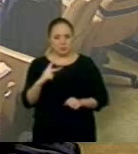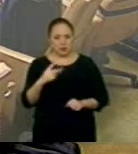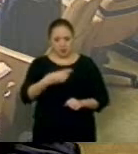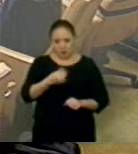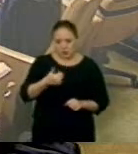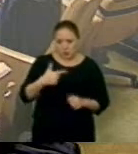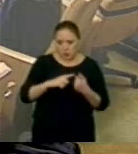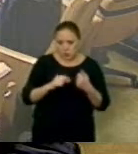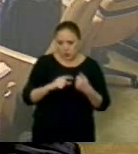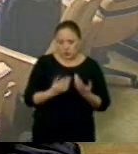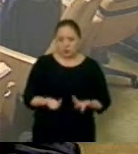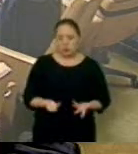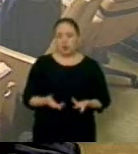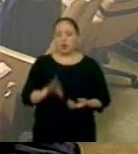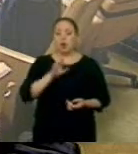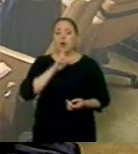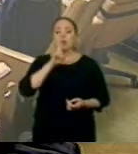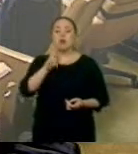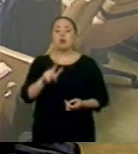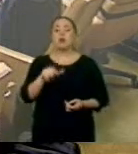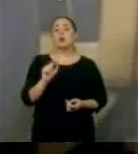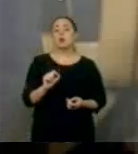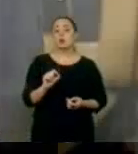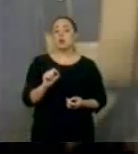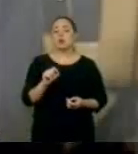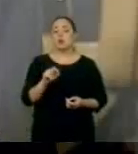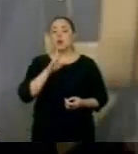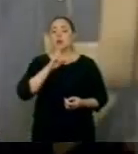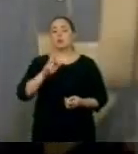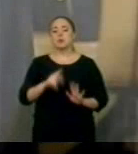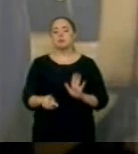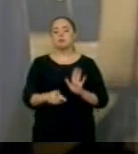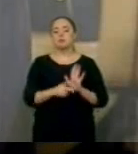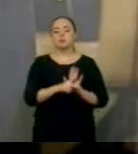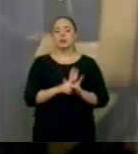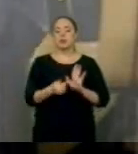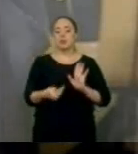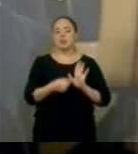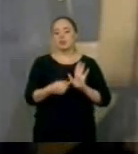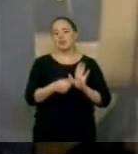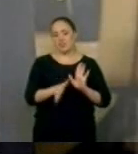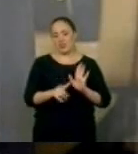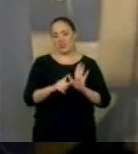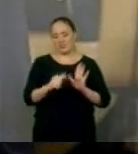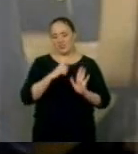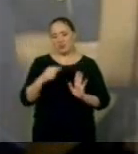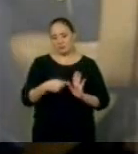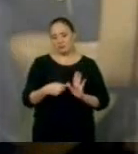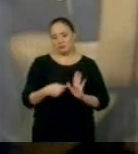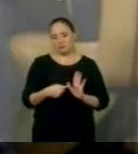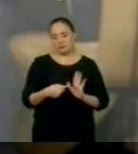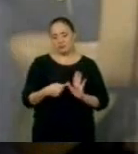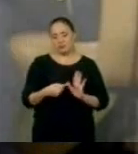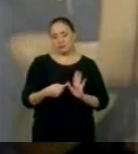A resposta, senhores ministros, vem justamente extraída, vem justamente prevista e consignada pelo próprio